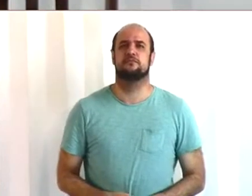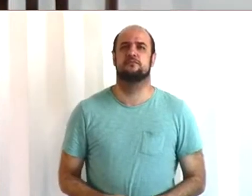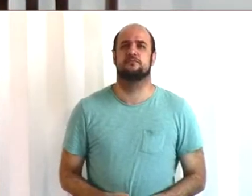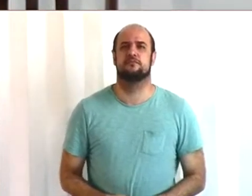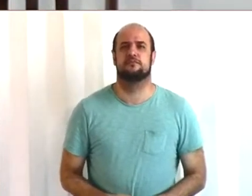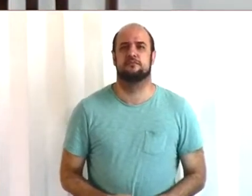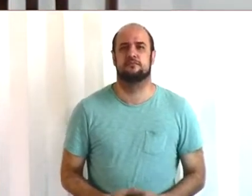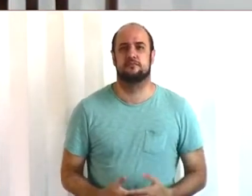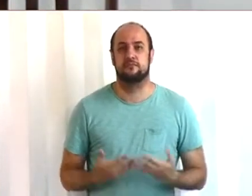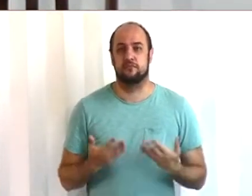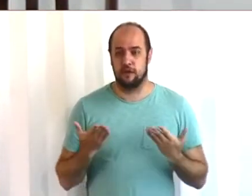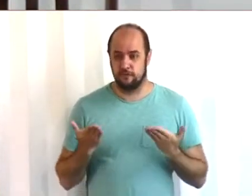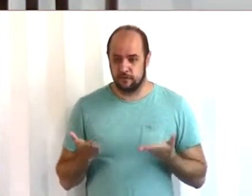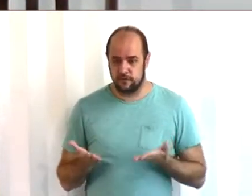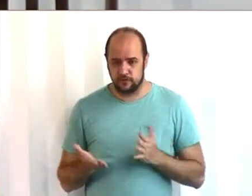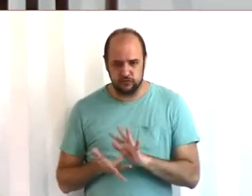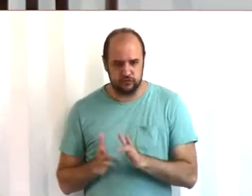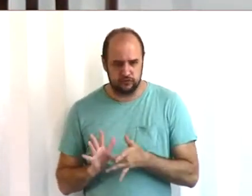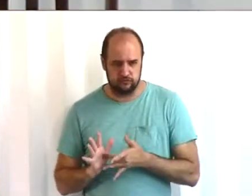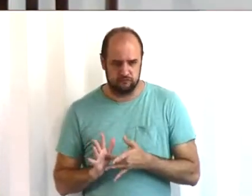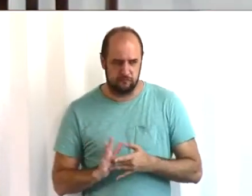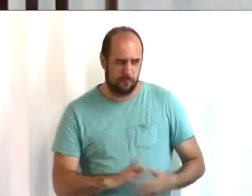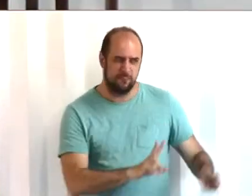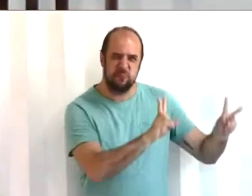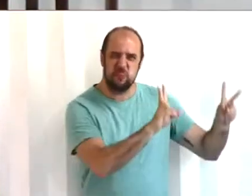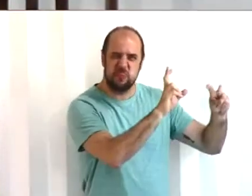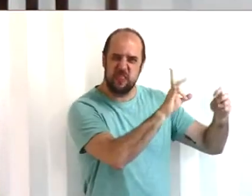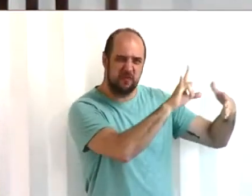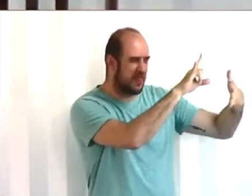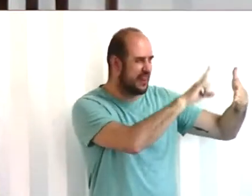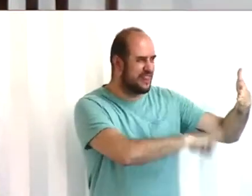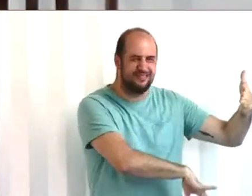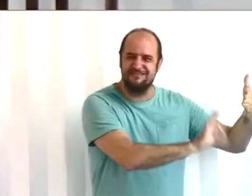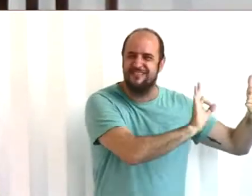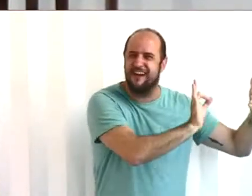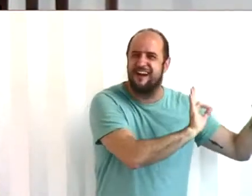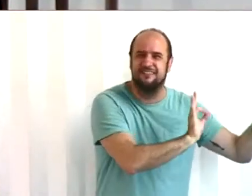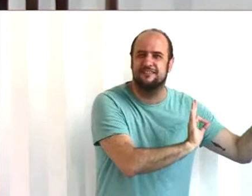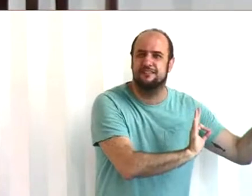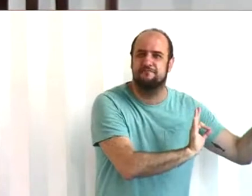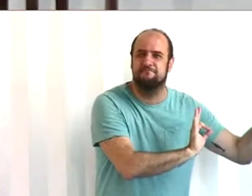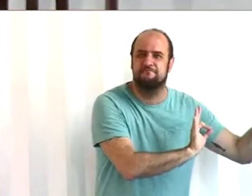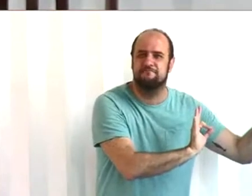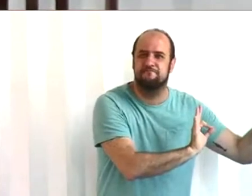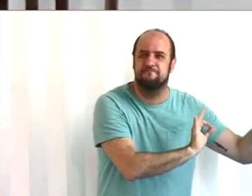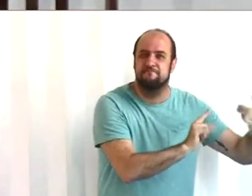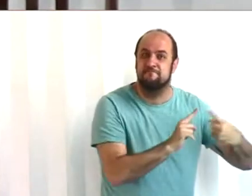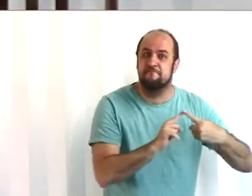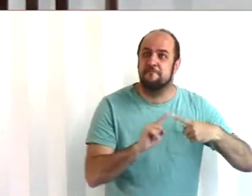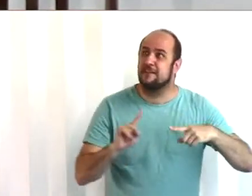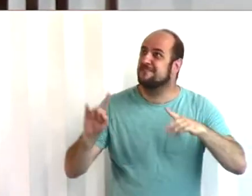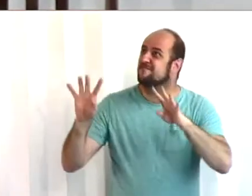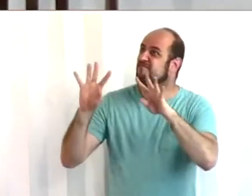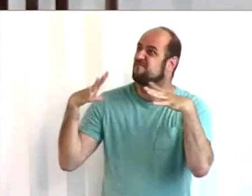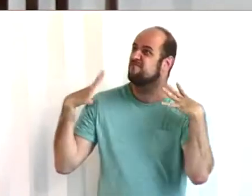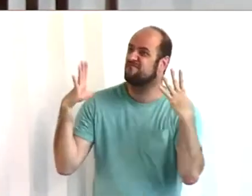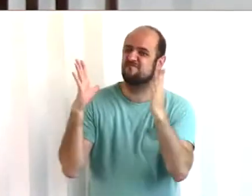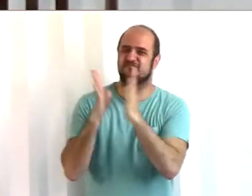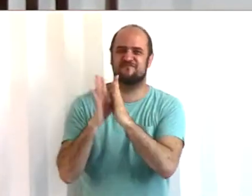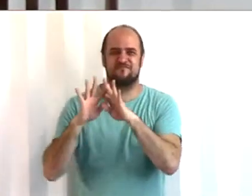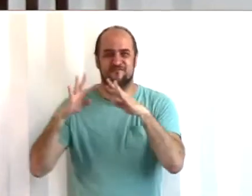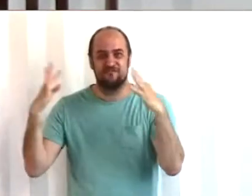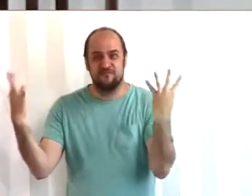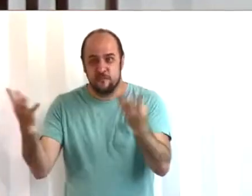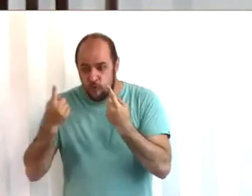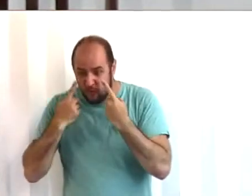O não procurado pelos salvos, por nós os salvos, é contemplado por anjos. A palavra